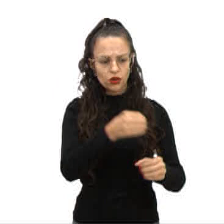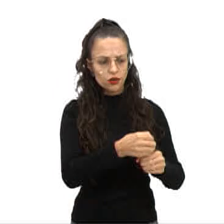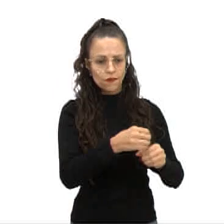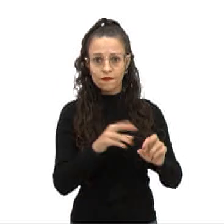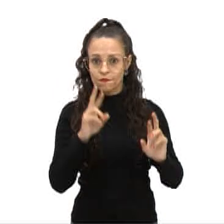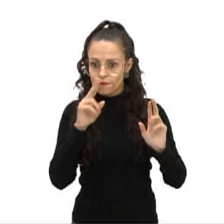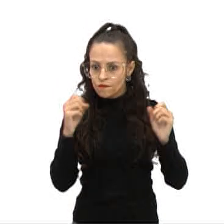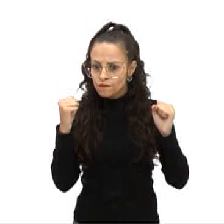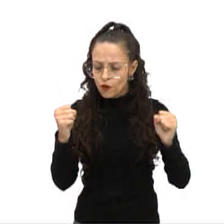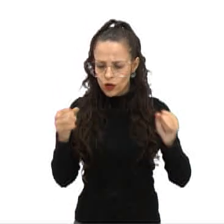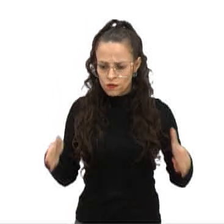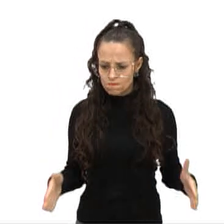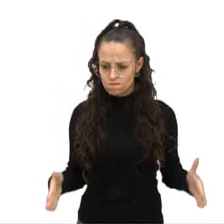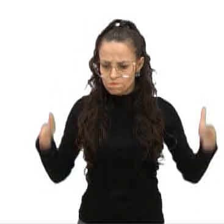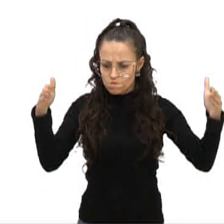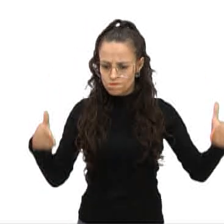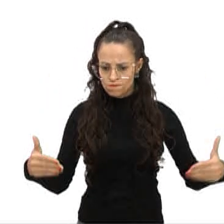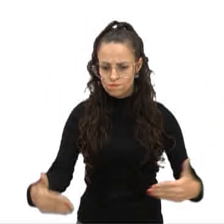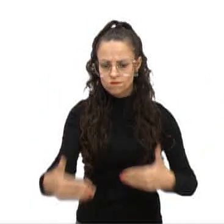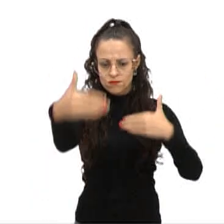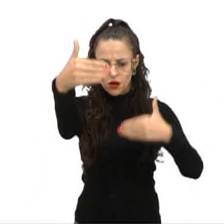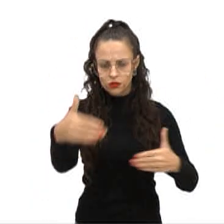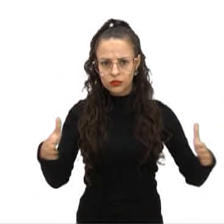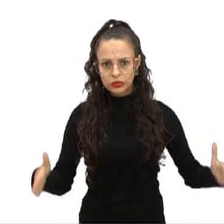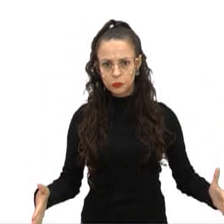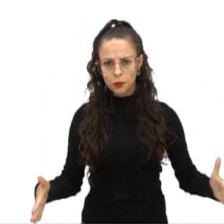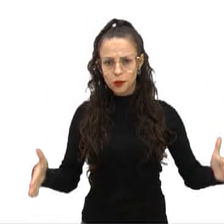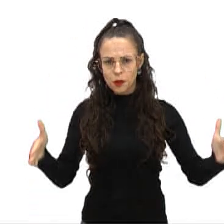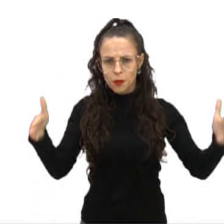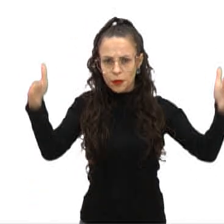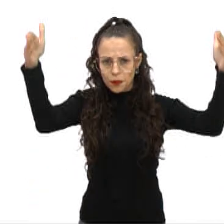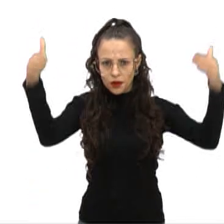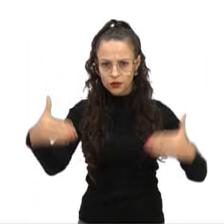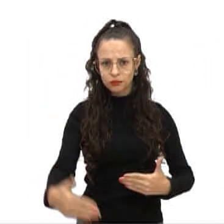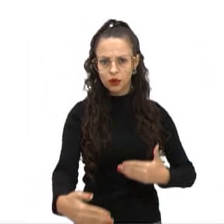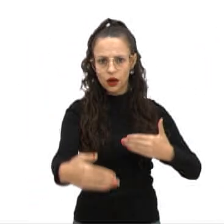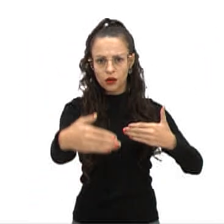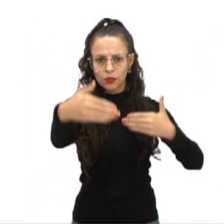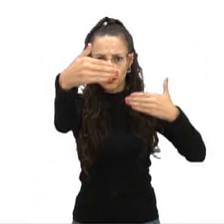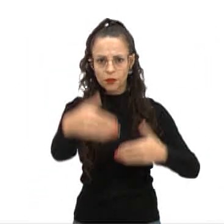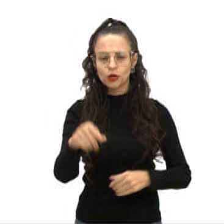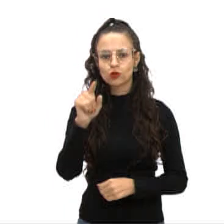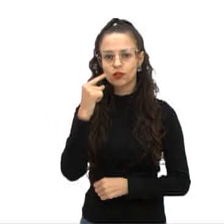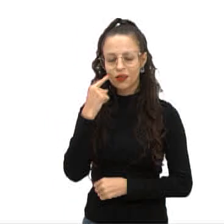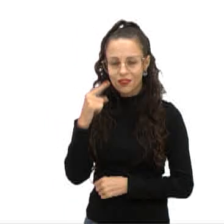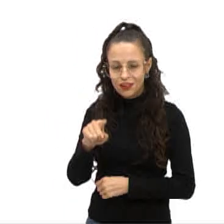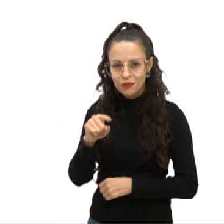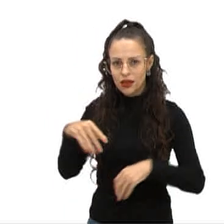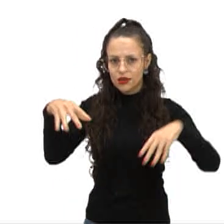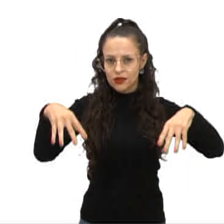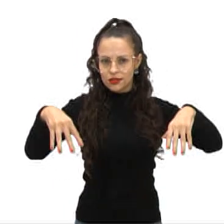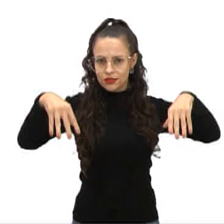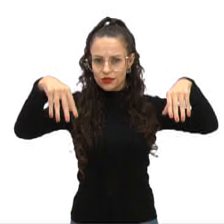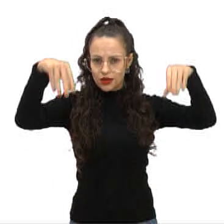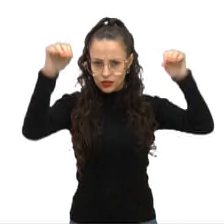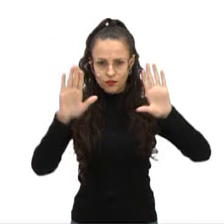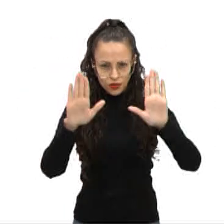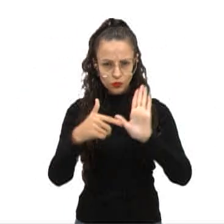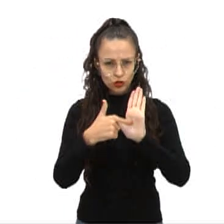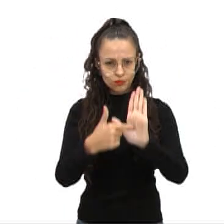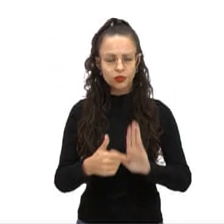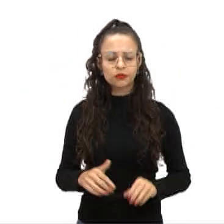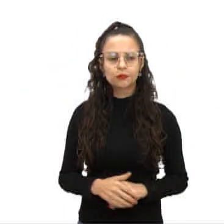fortificados, circundados de muralhas. Tá? Então a gente não tem aquela concepção, lembra aqueles castelos de pedra, é o que a gente vai ver